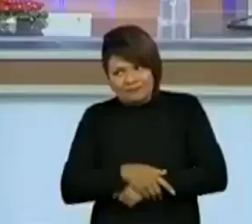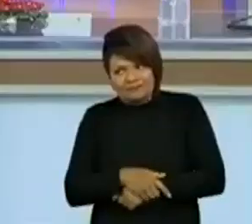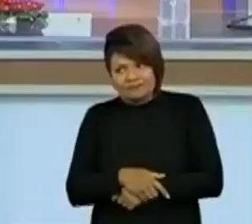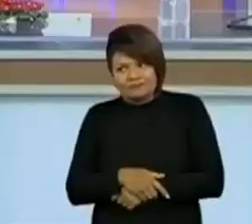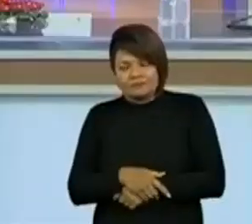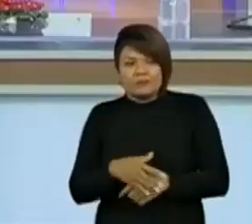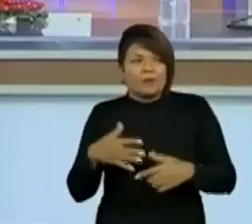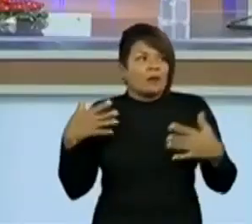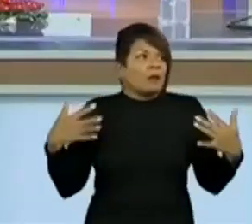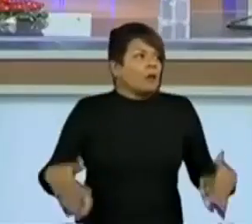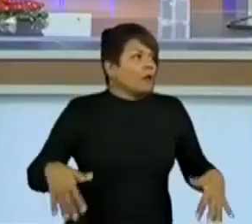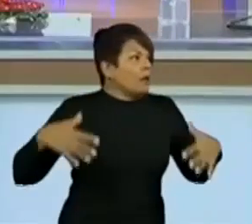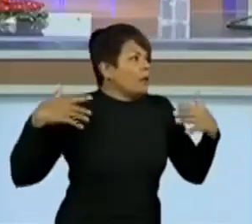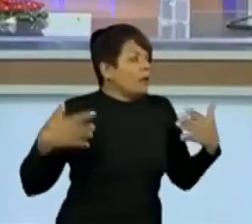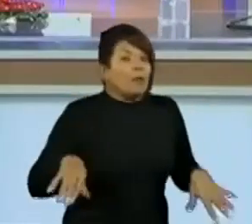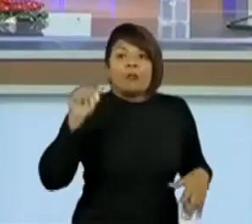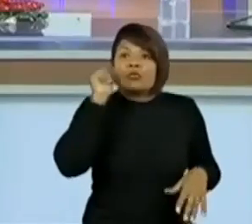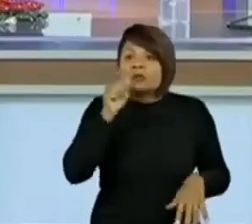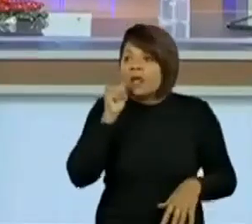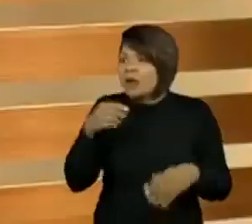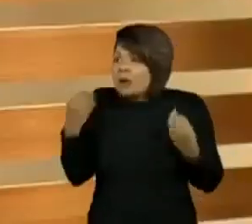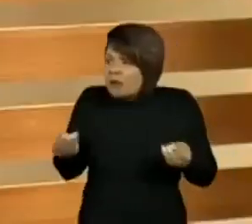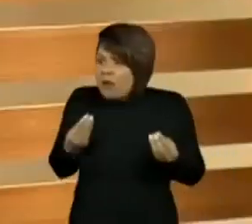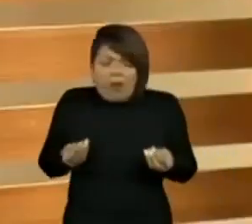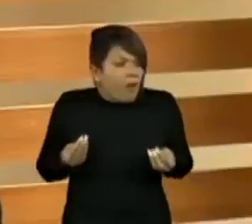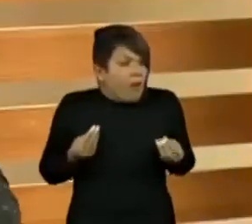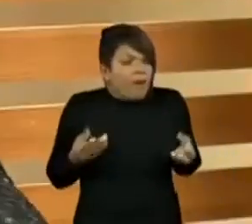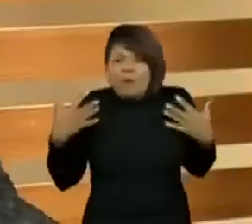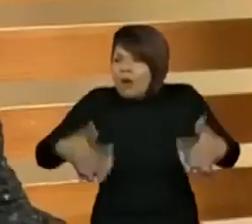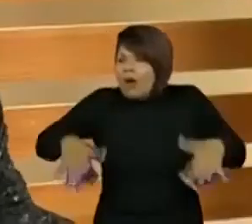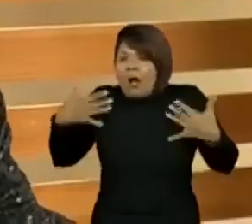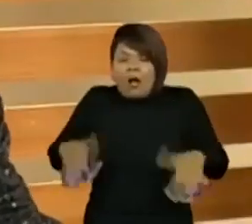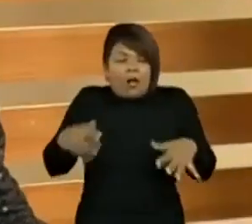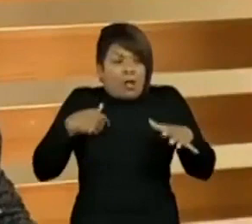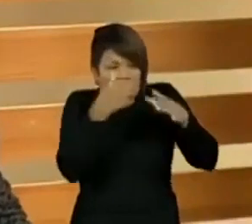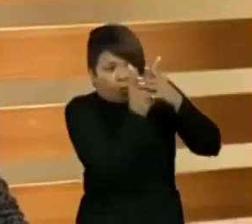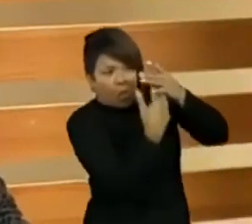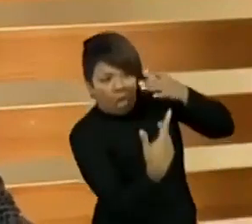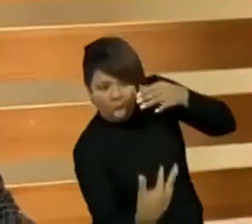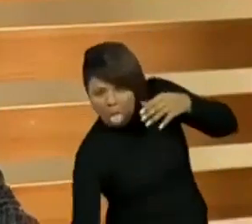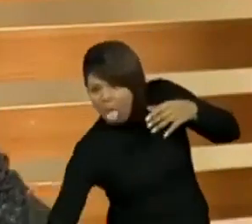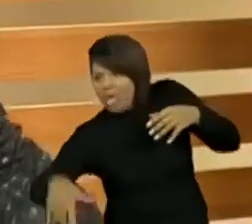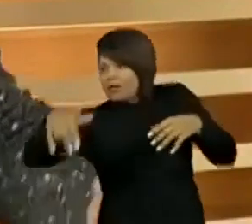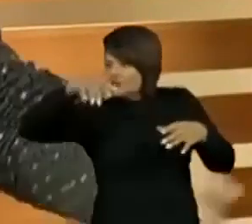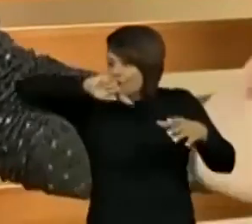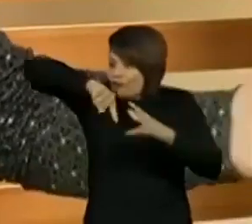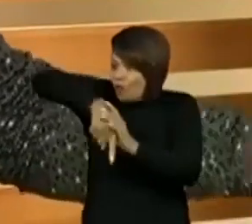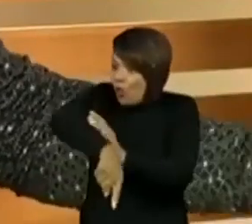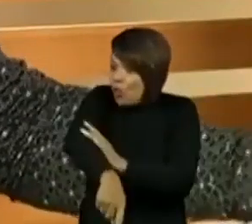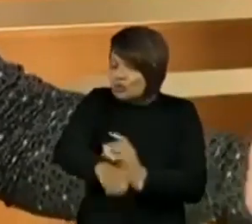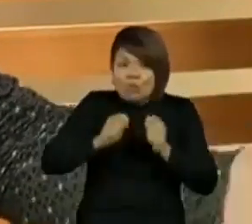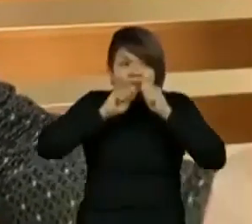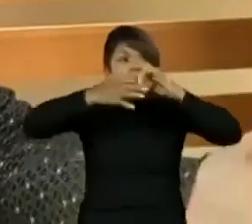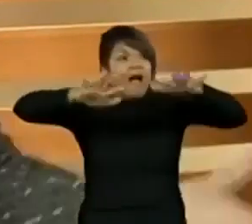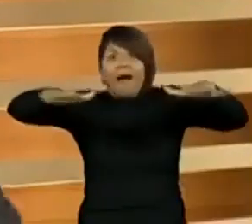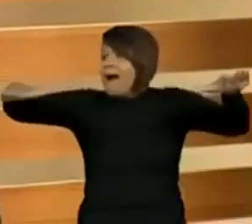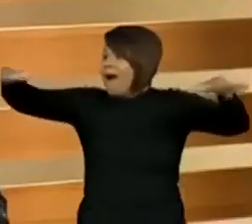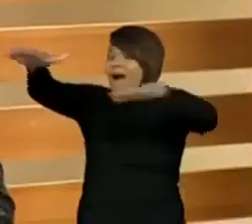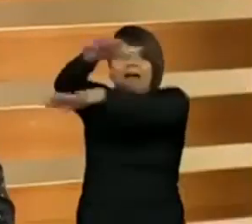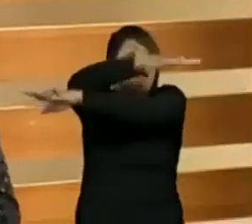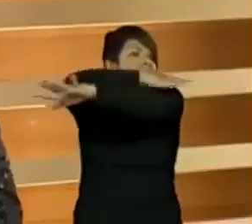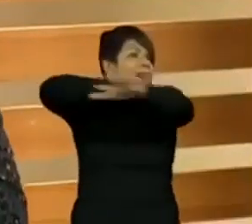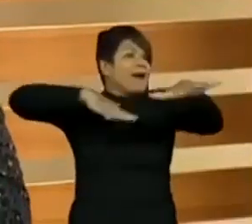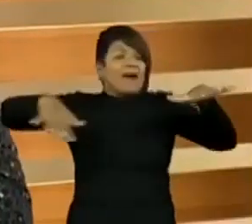Nendaba ficou desesperada. Como é que ela ia encontrar as histórias no fundo do mar? O mar é tão vasto,